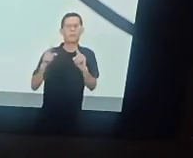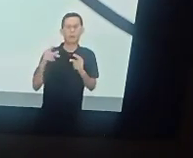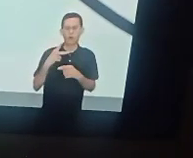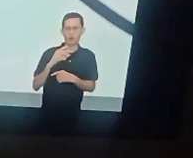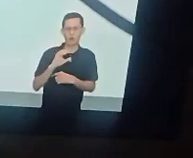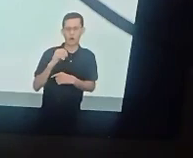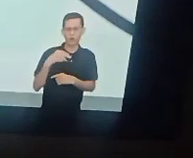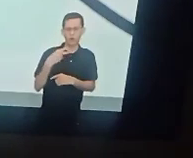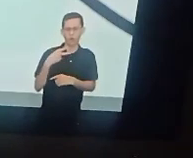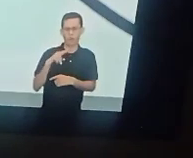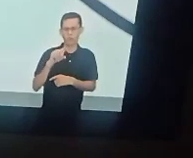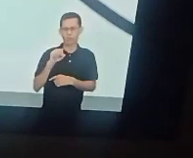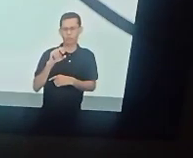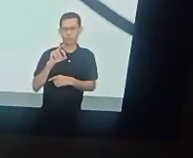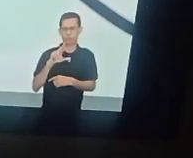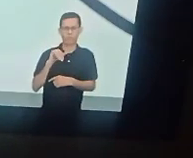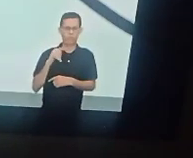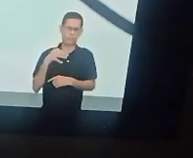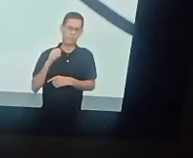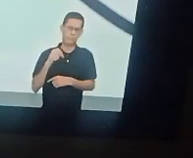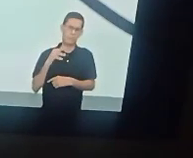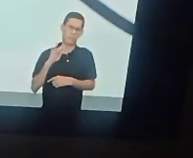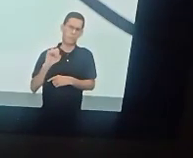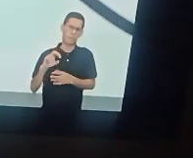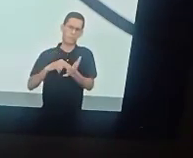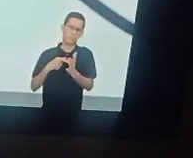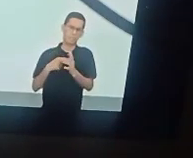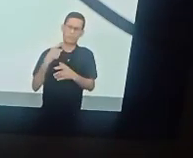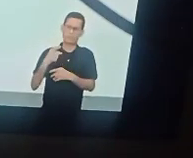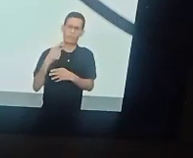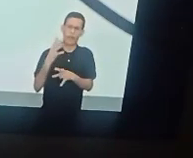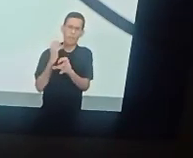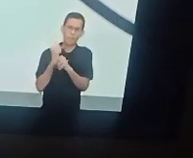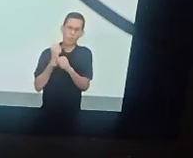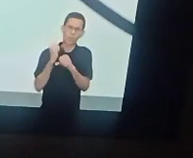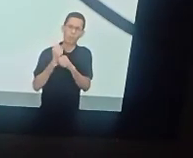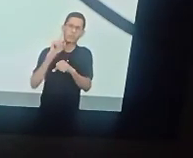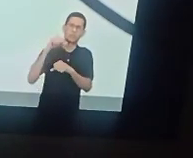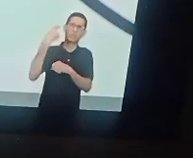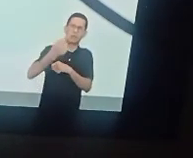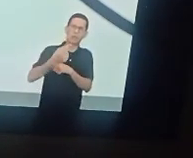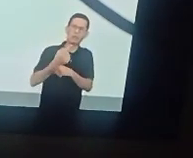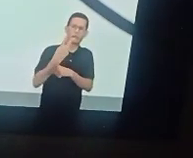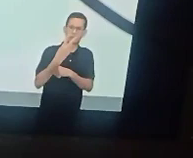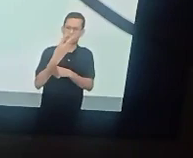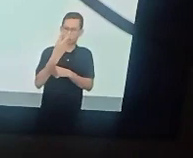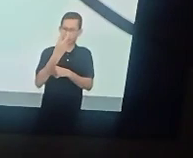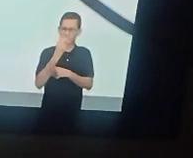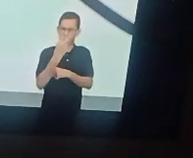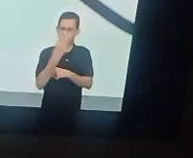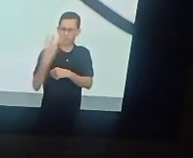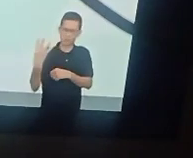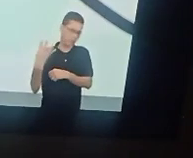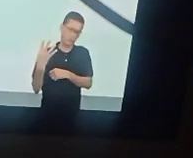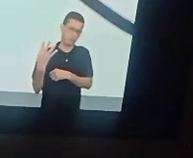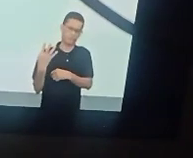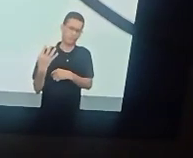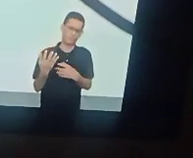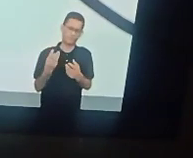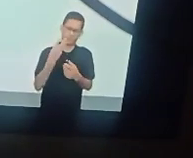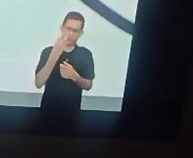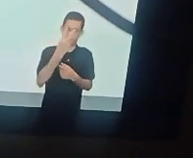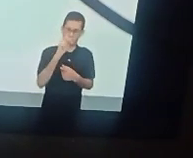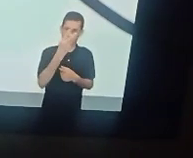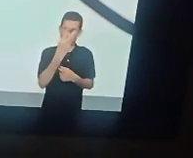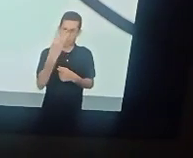compulsoriamente, não cabendo mais recurso dessa pontuação no ano de 2022 para 2023. Esse em vermelho, pessoal, é